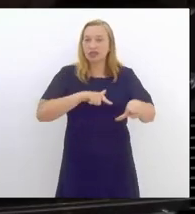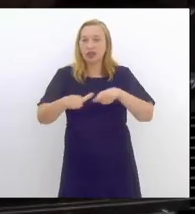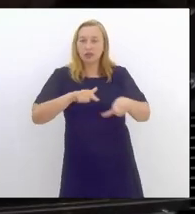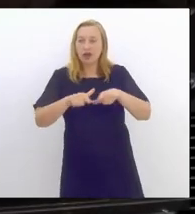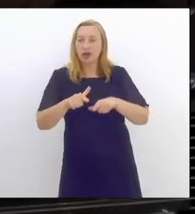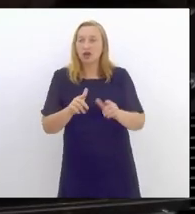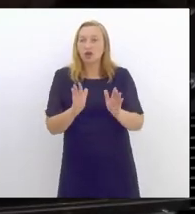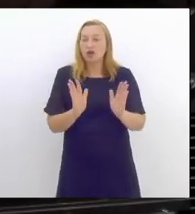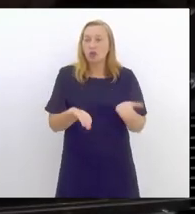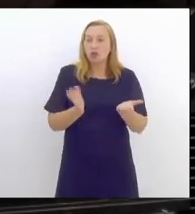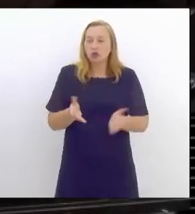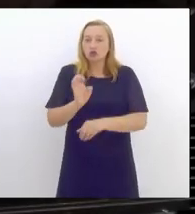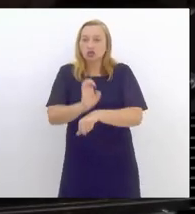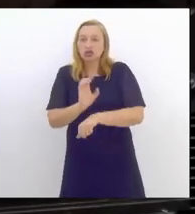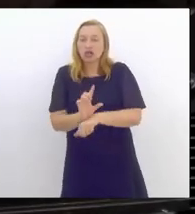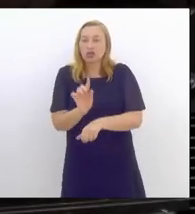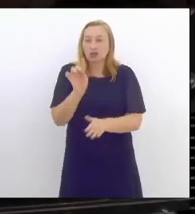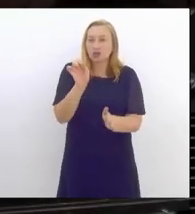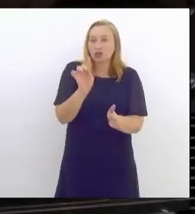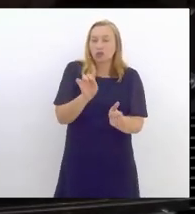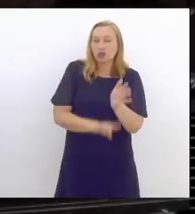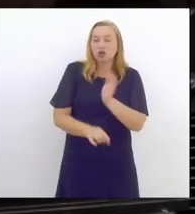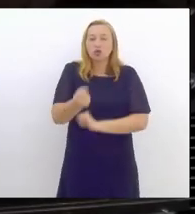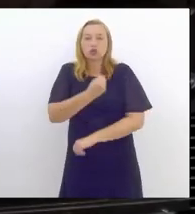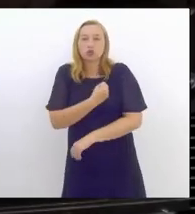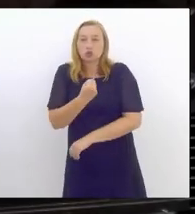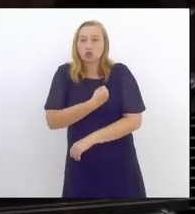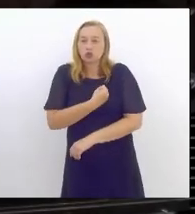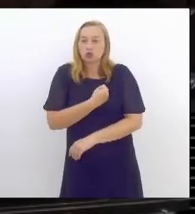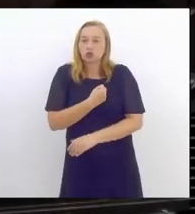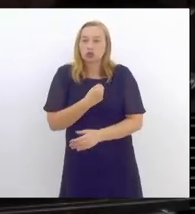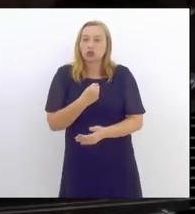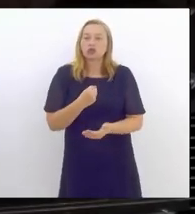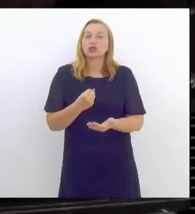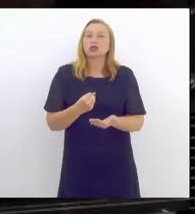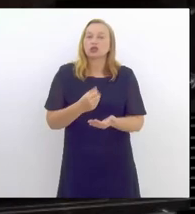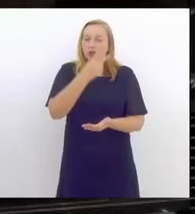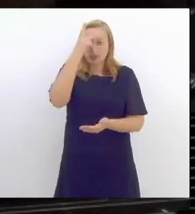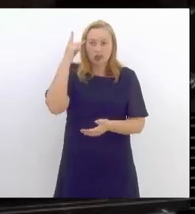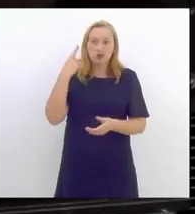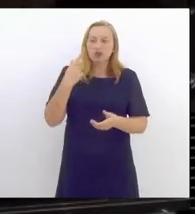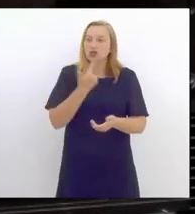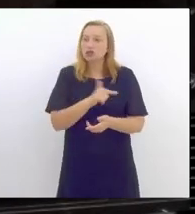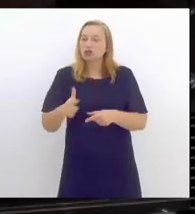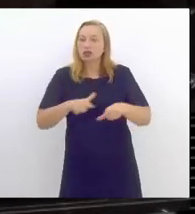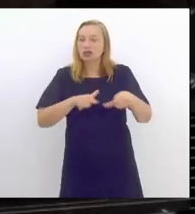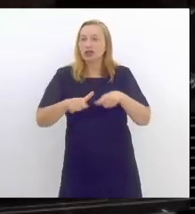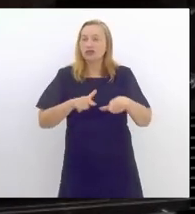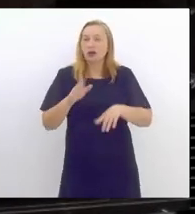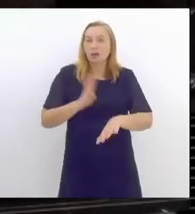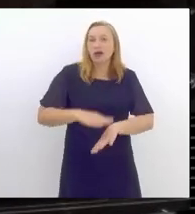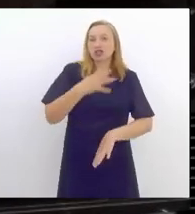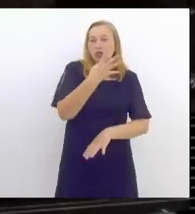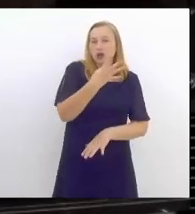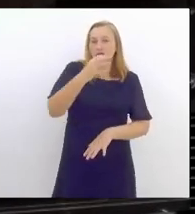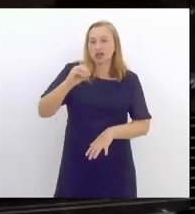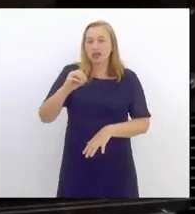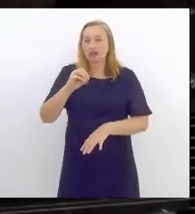de desemprego desde 2016. Foram mais de 410 mil empregos